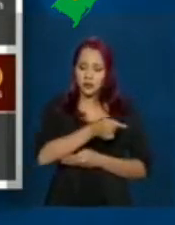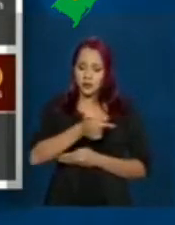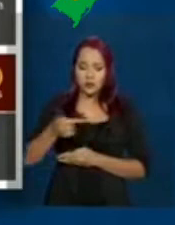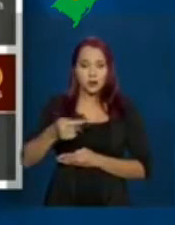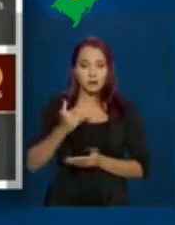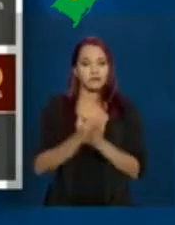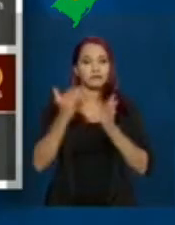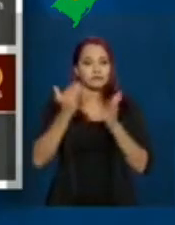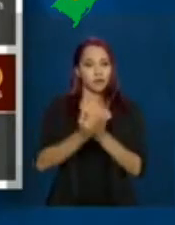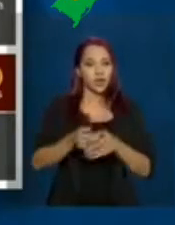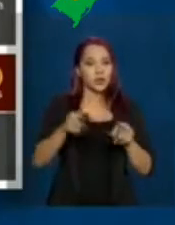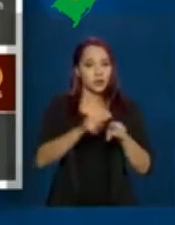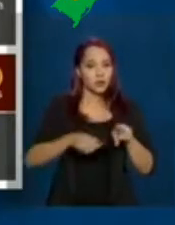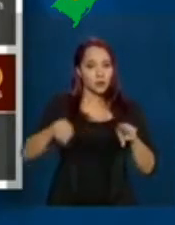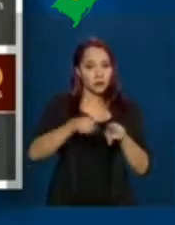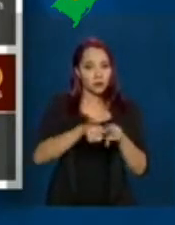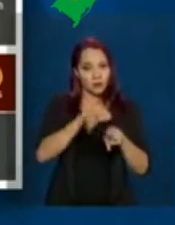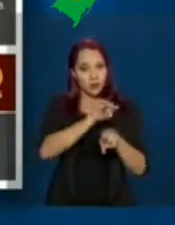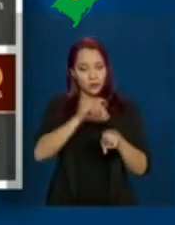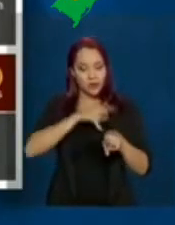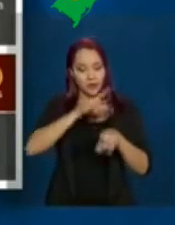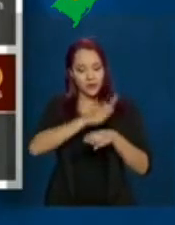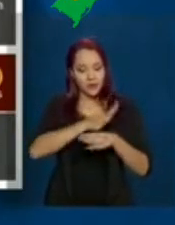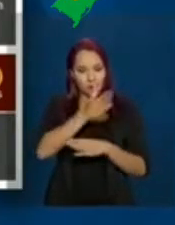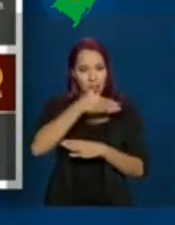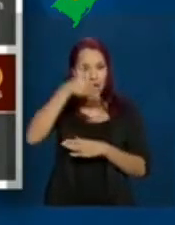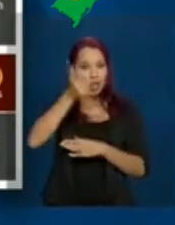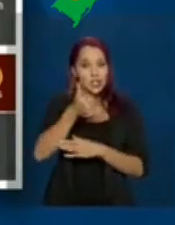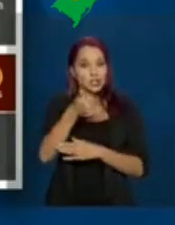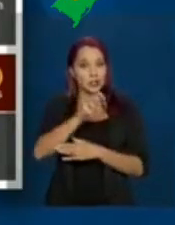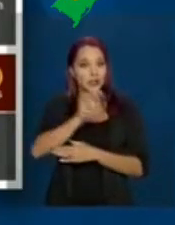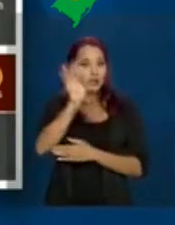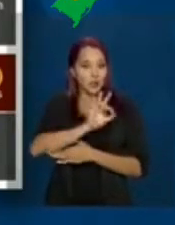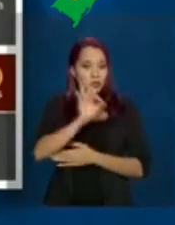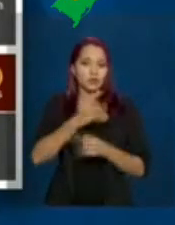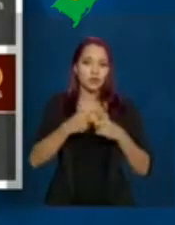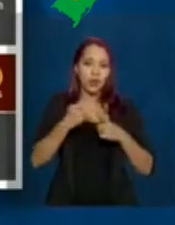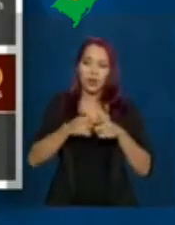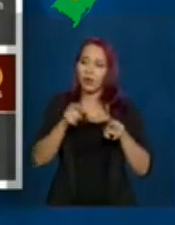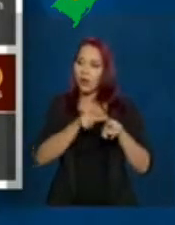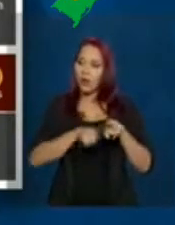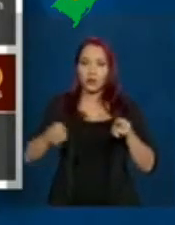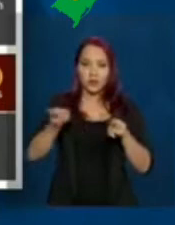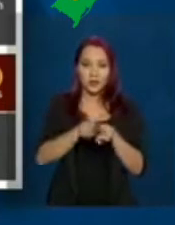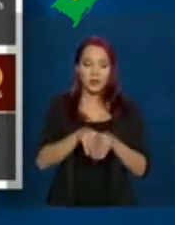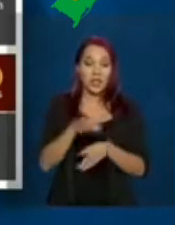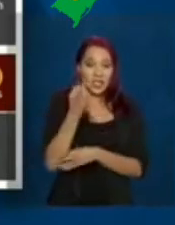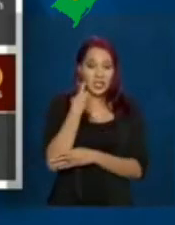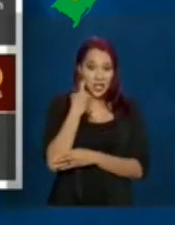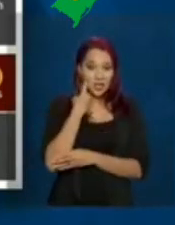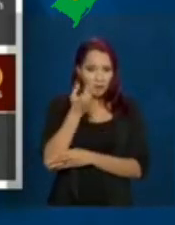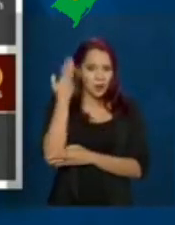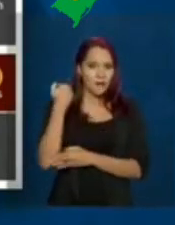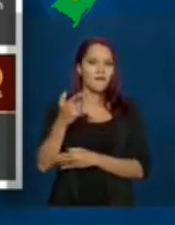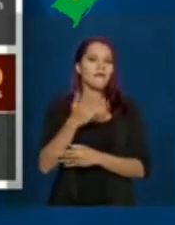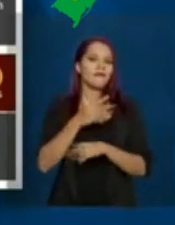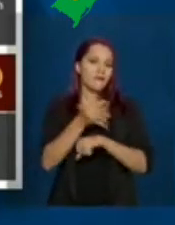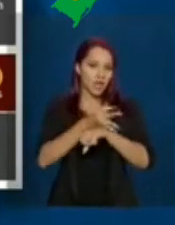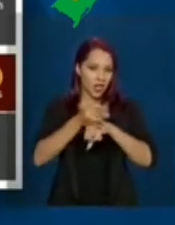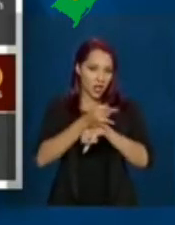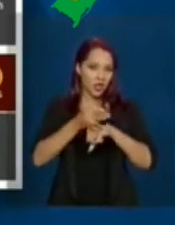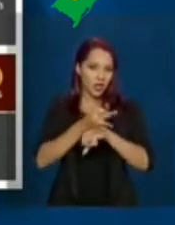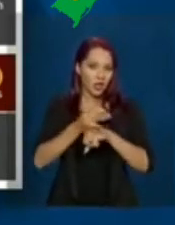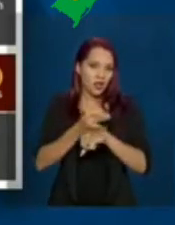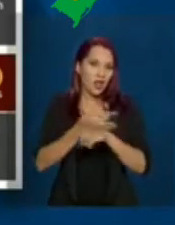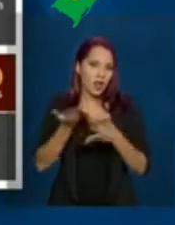mais atualização. Tivemos um incremento de 15%, porque eles vão atualizando. Tivemos feriado na sexta-feira, às vezes o pessoal atualiza